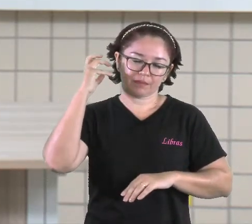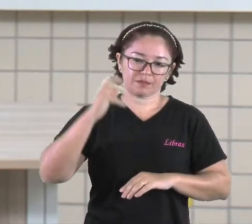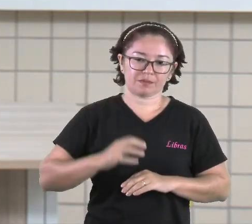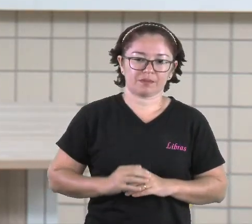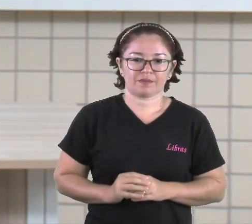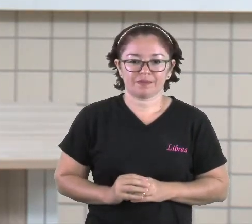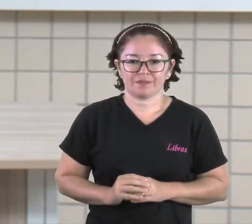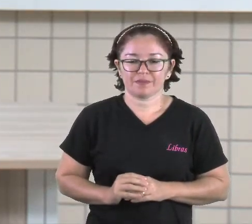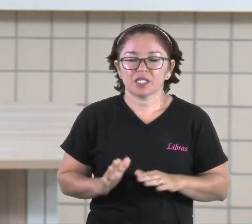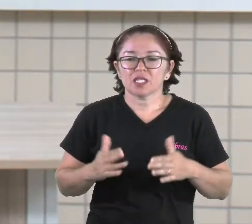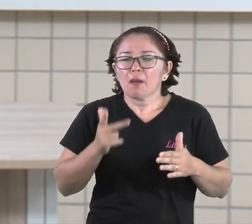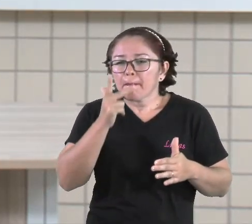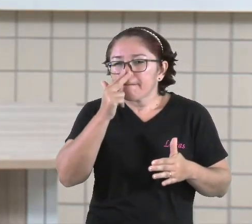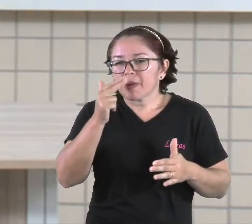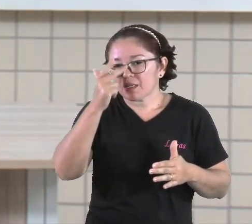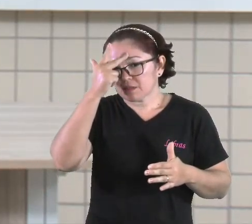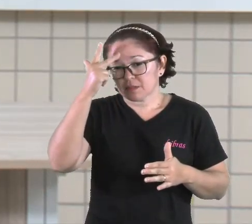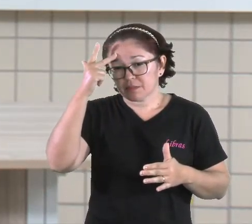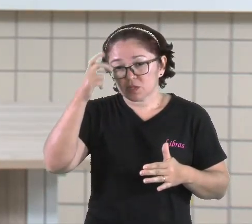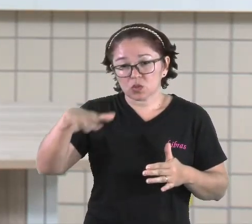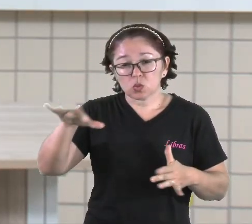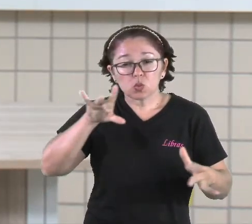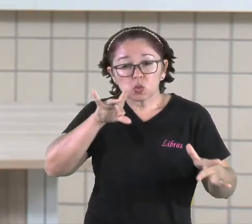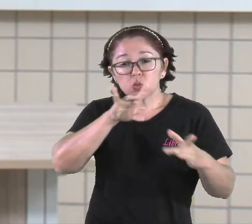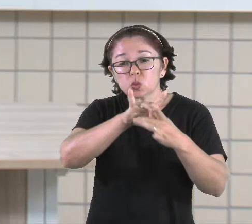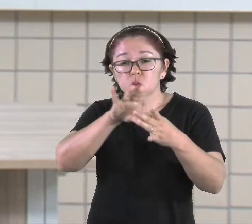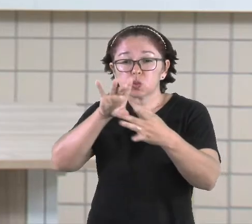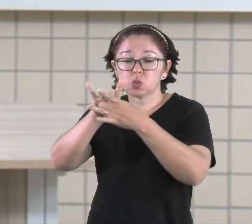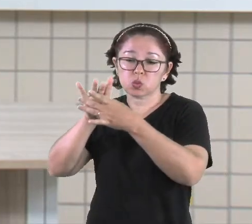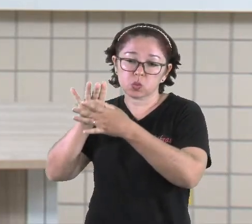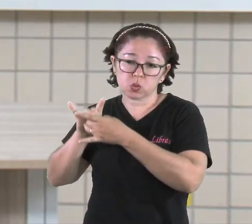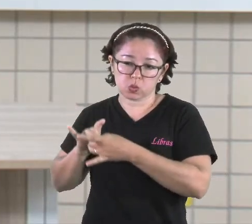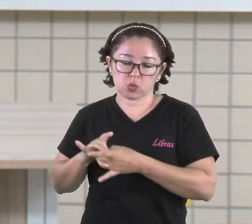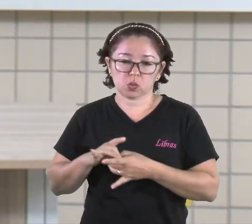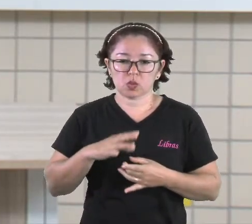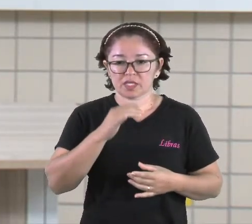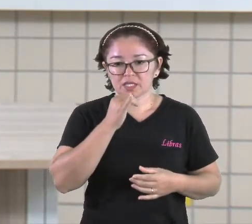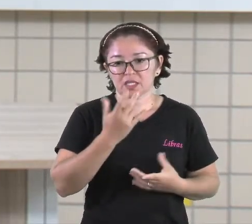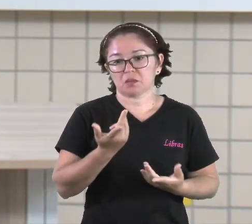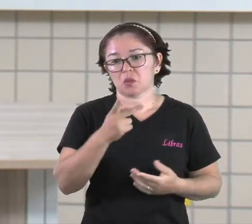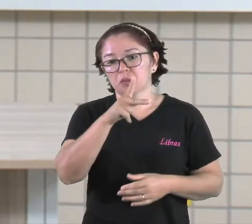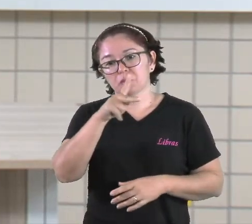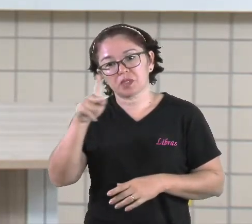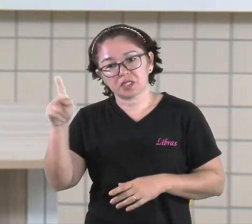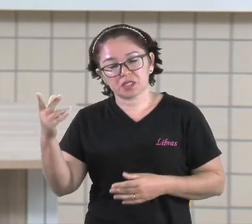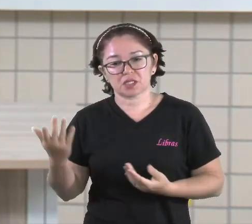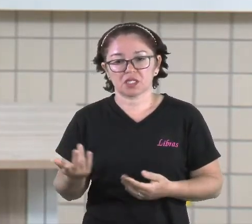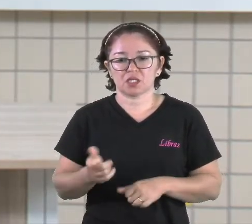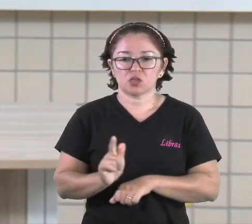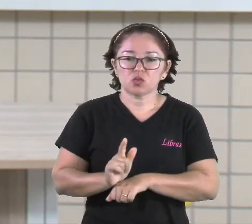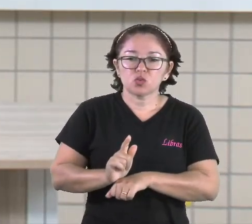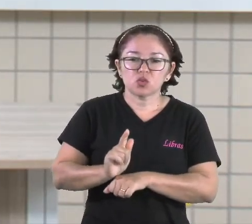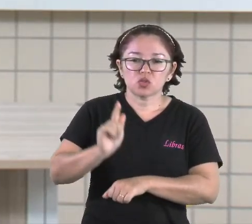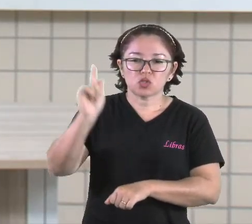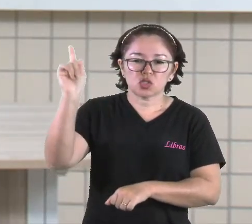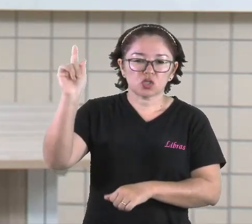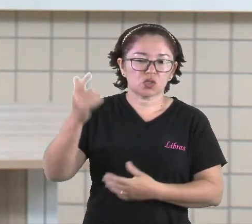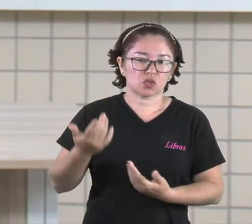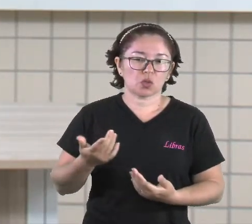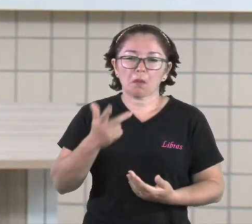o distanciamento tanto das autoridades políticas, do presidente da República, que agora pode fazer